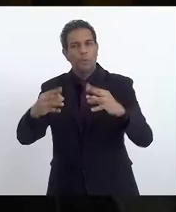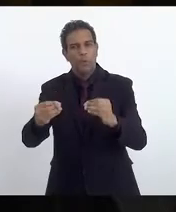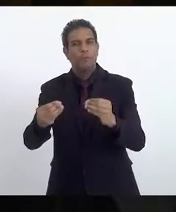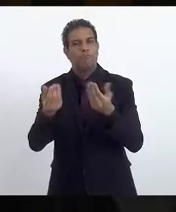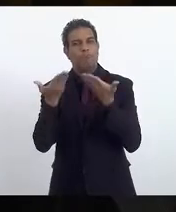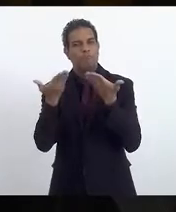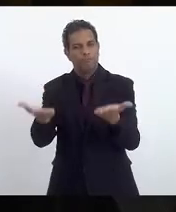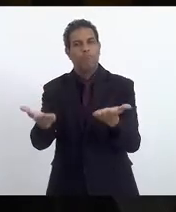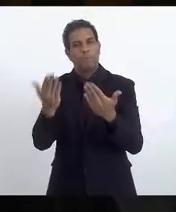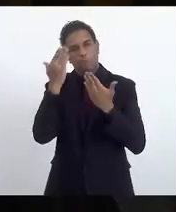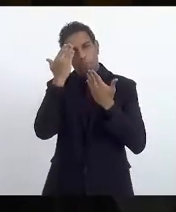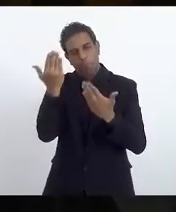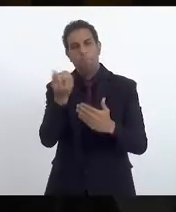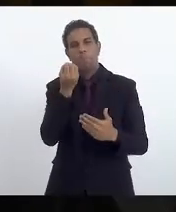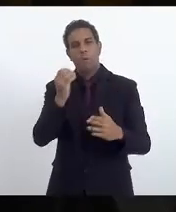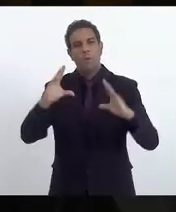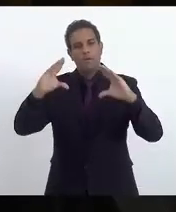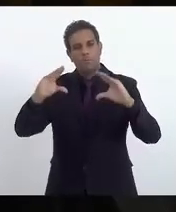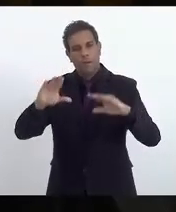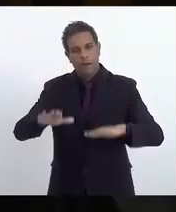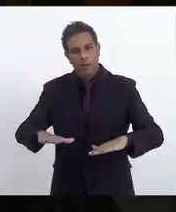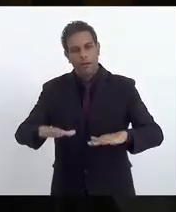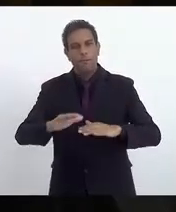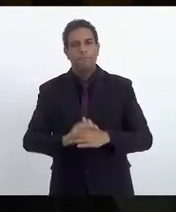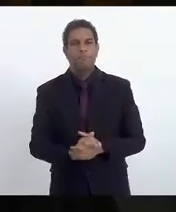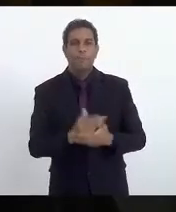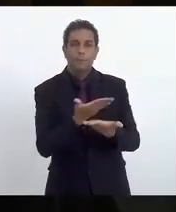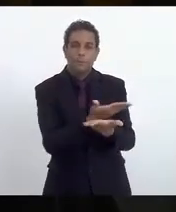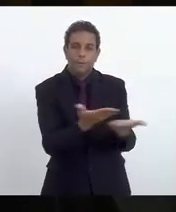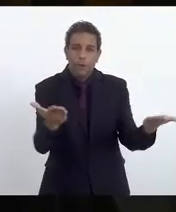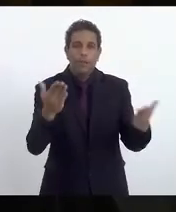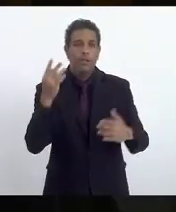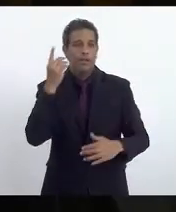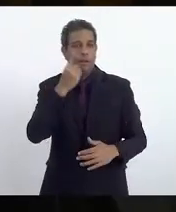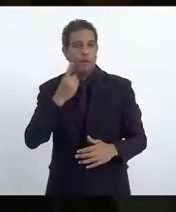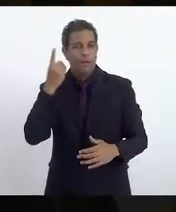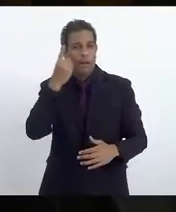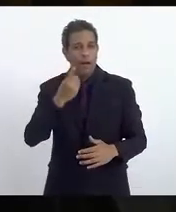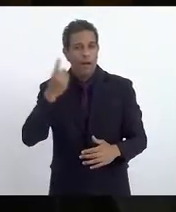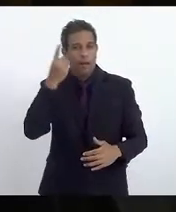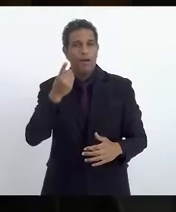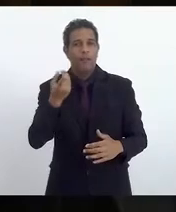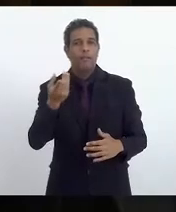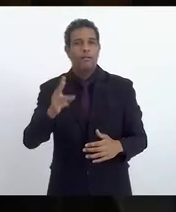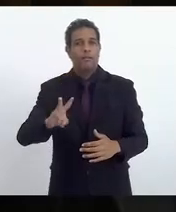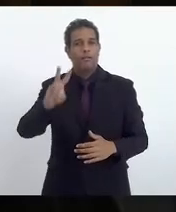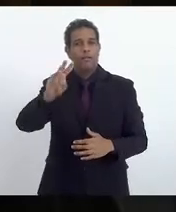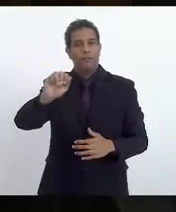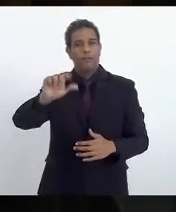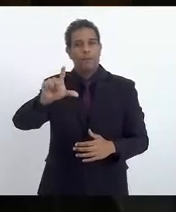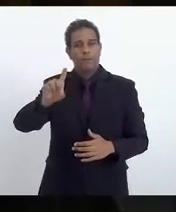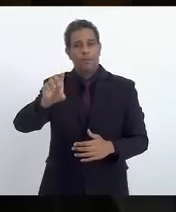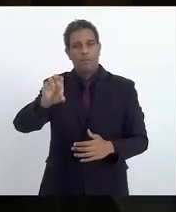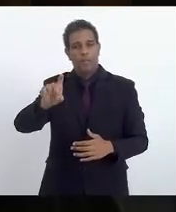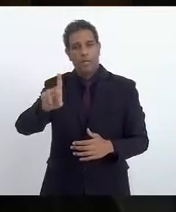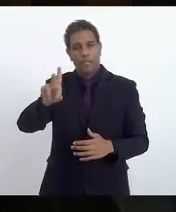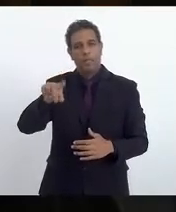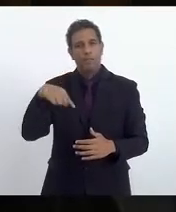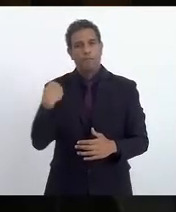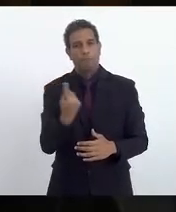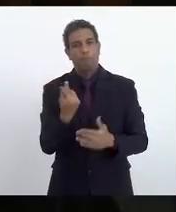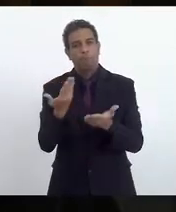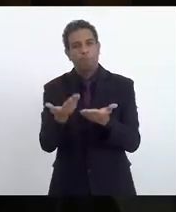auditivos show a deputado Oi Valdete Carneiro